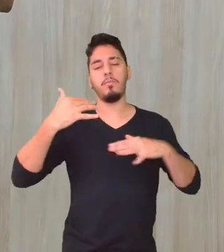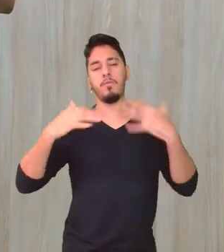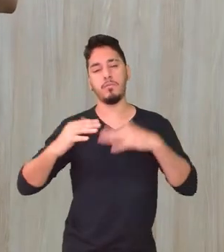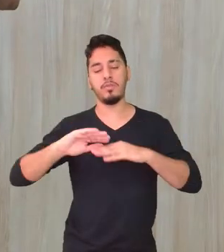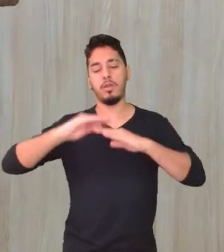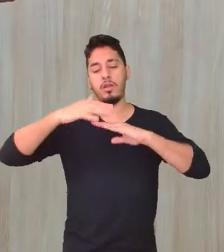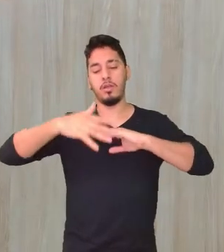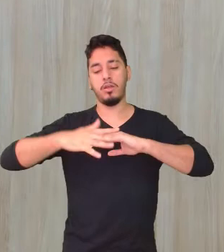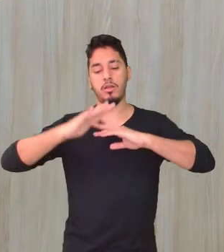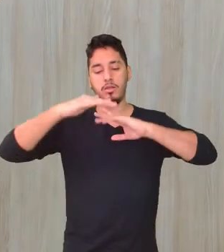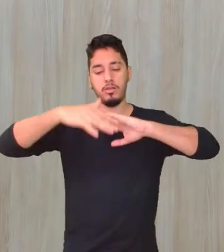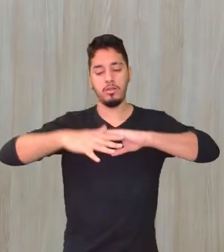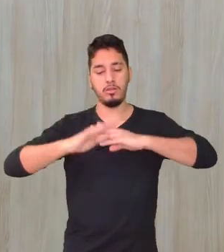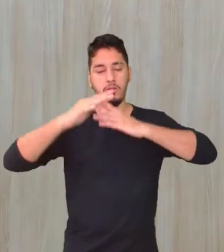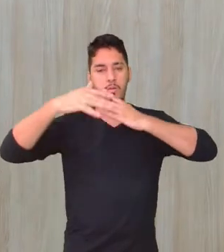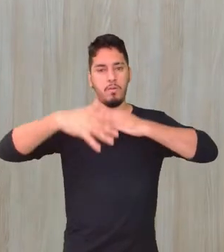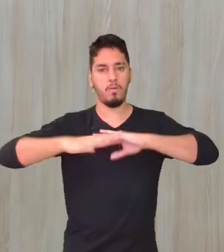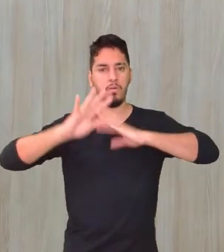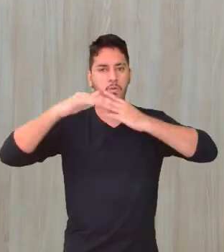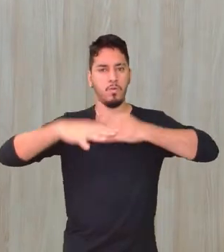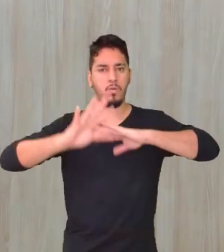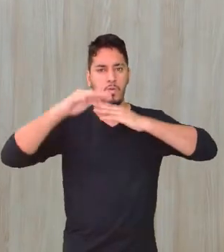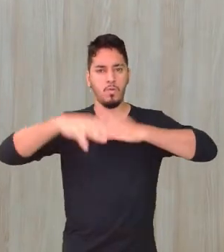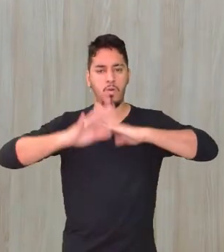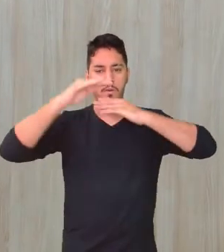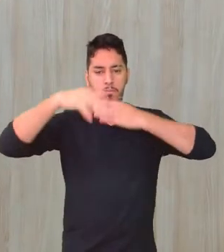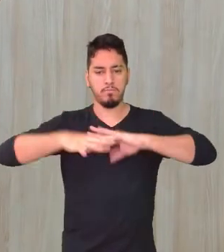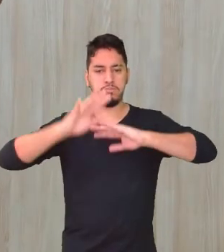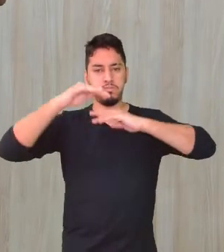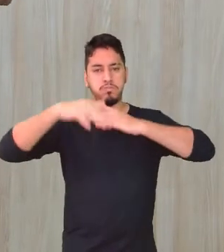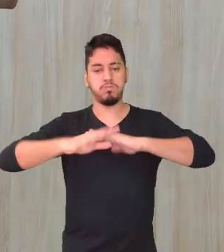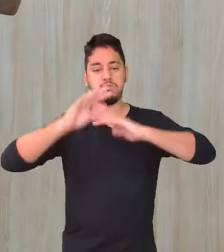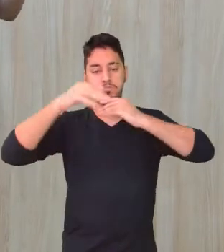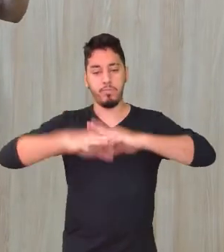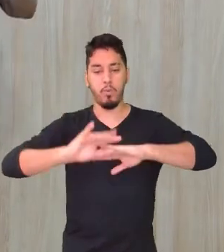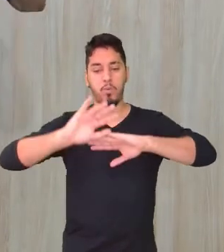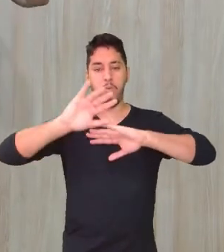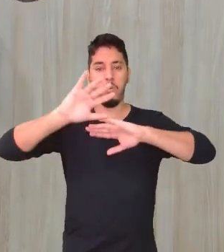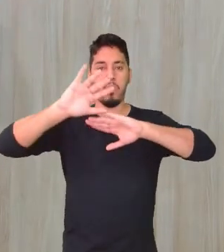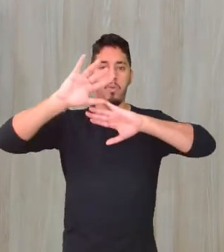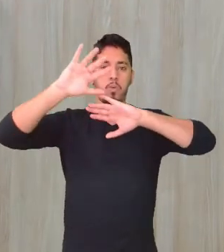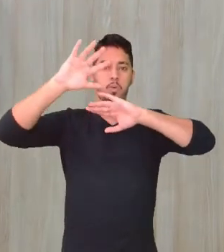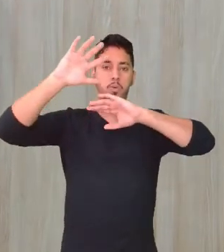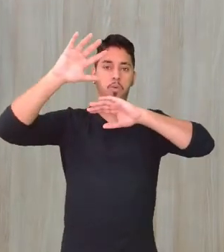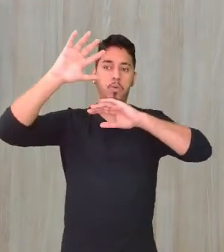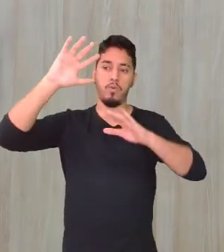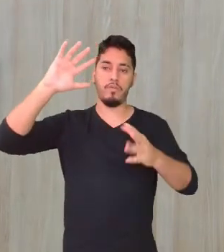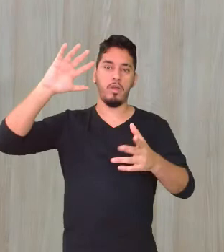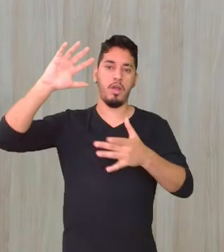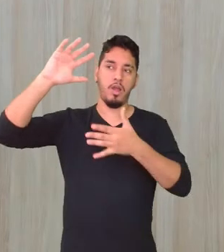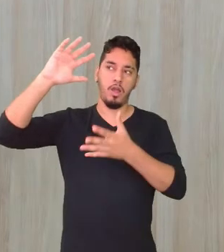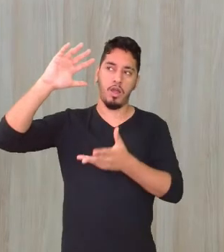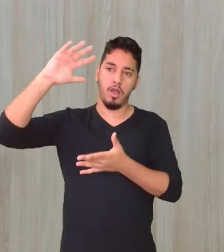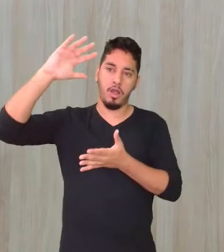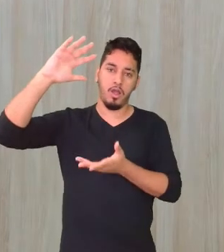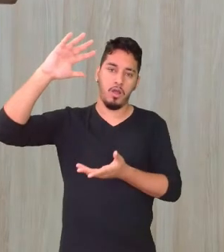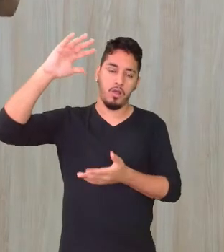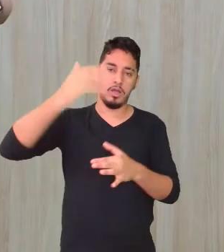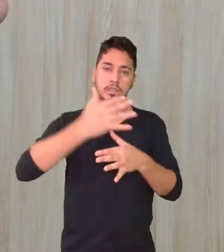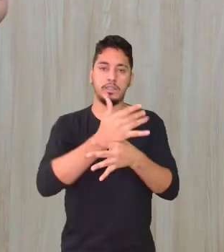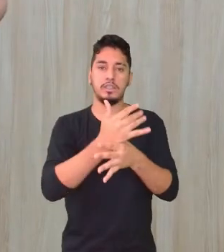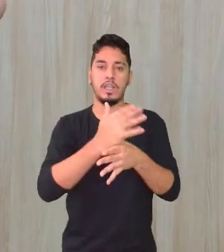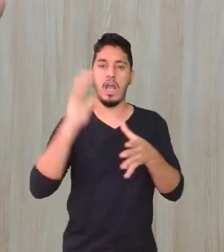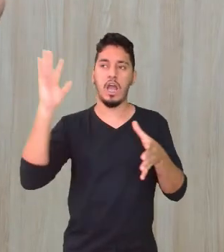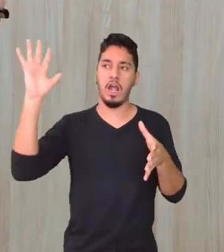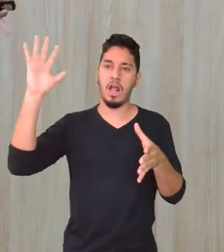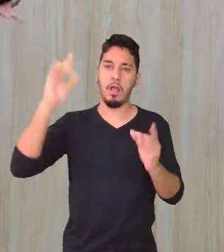prof? Isso, exato. E essa água vem vindo na direção do litoral. E essa onda gigante no litoral que